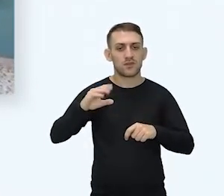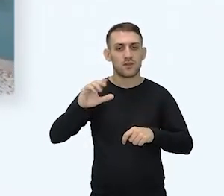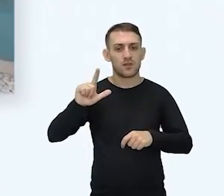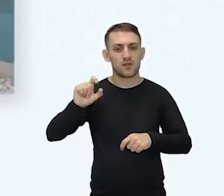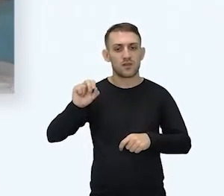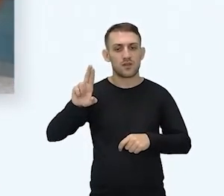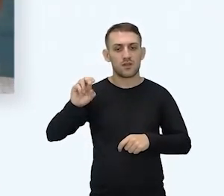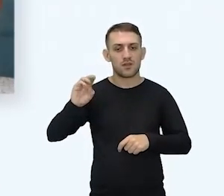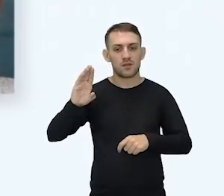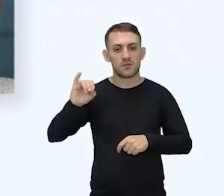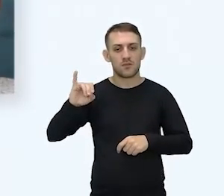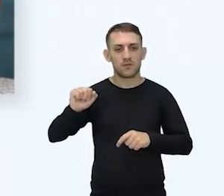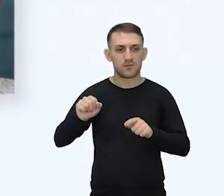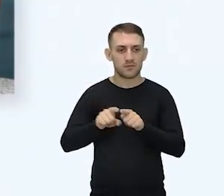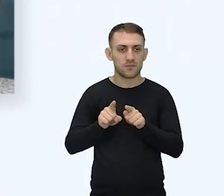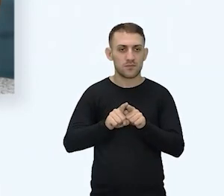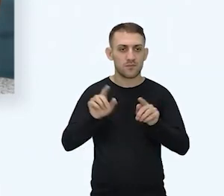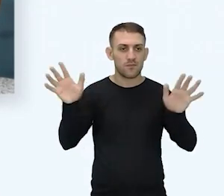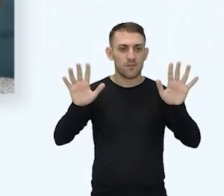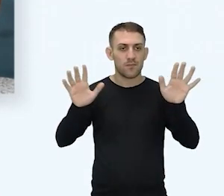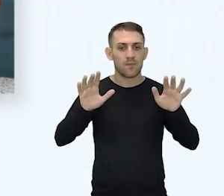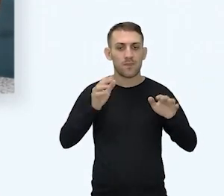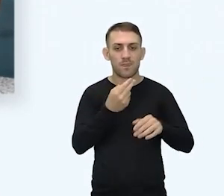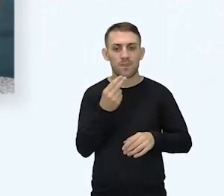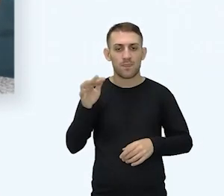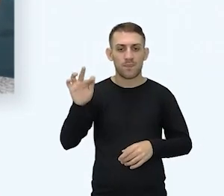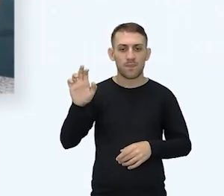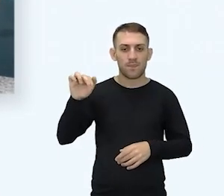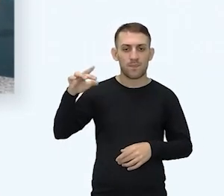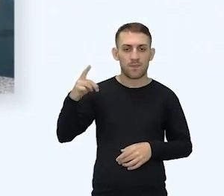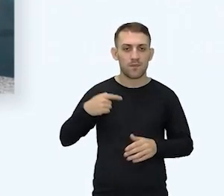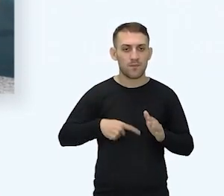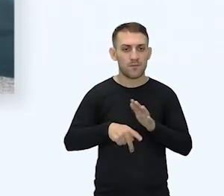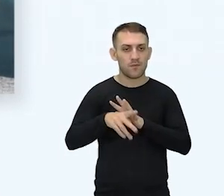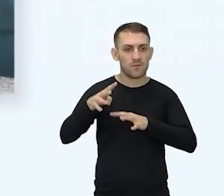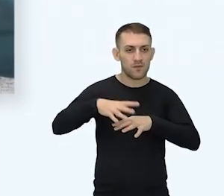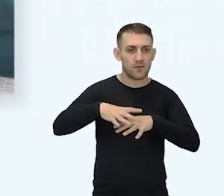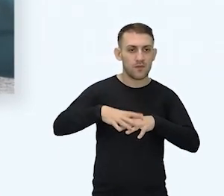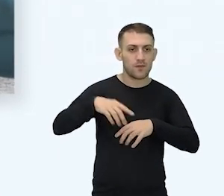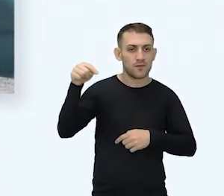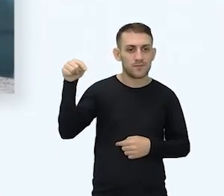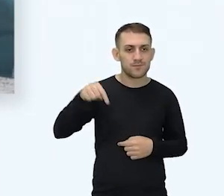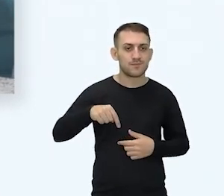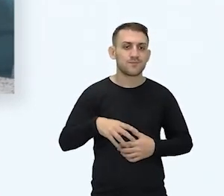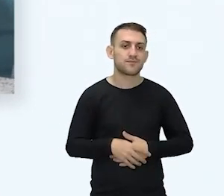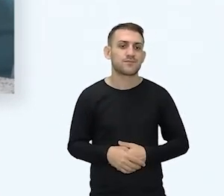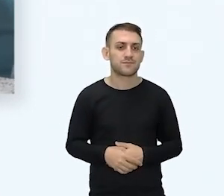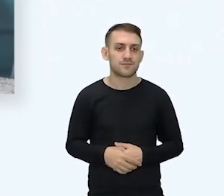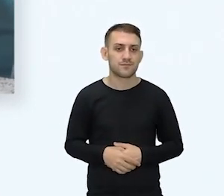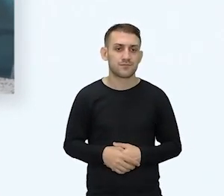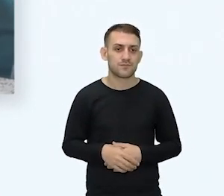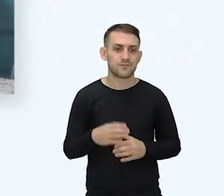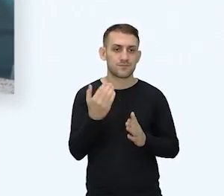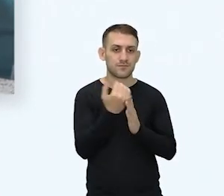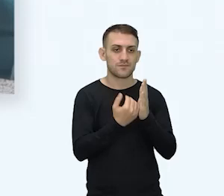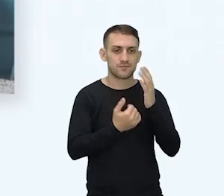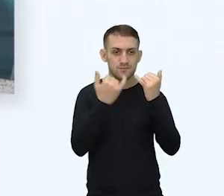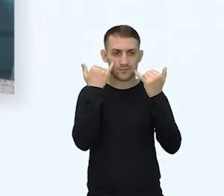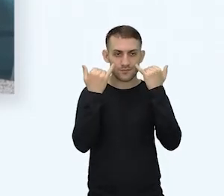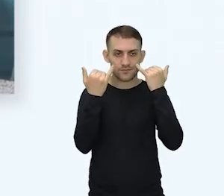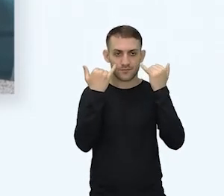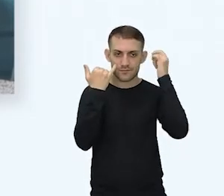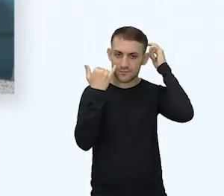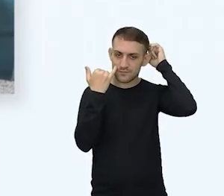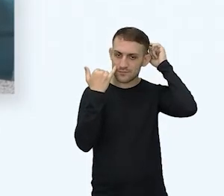ajuda na iluminação da casa. Oi, meu nome é Fernando, sou professor de matemática do William. Meu itinerário